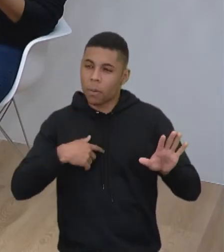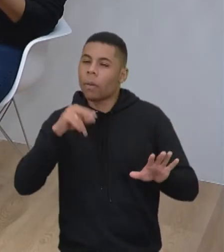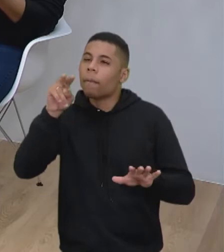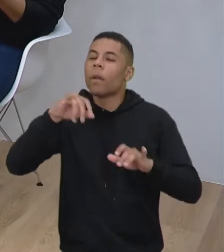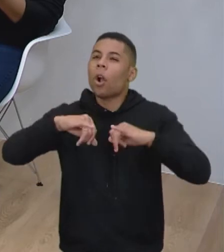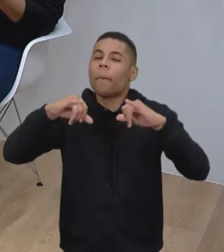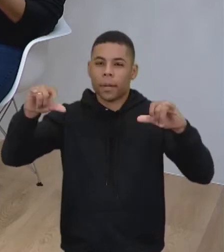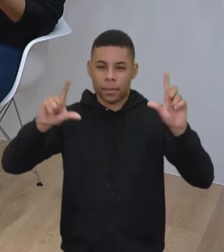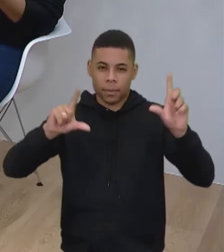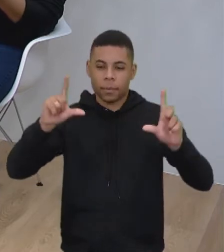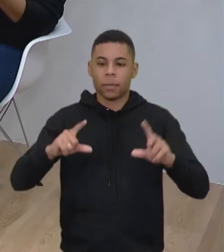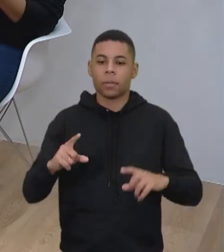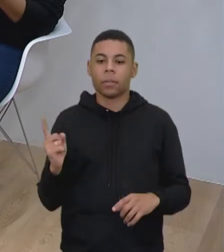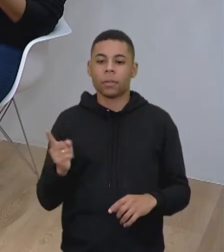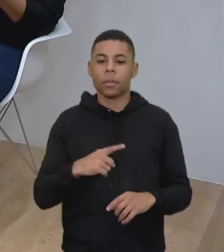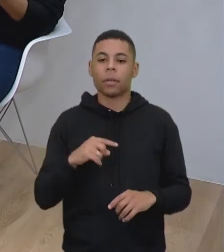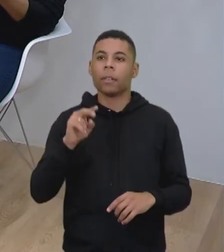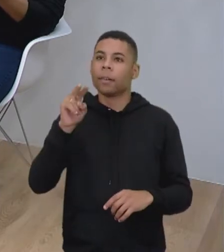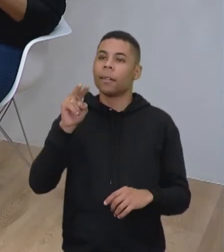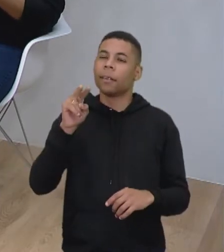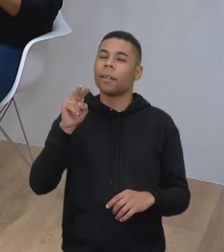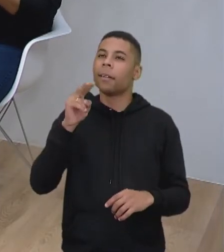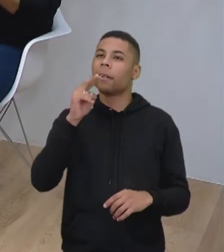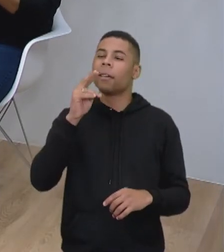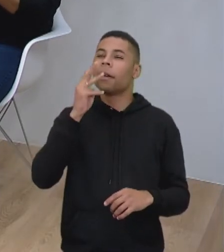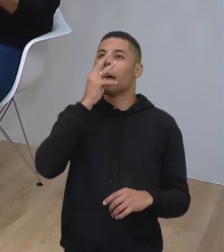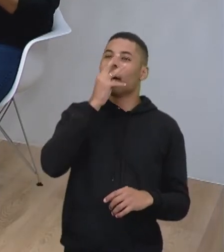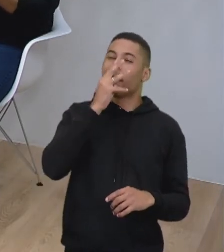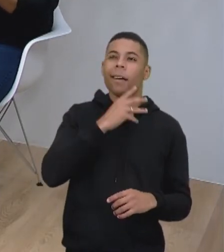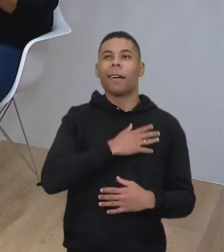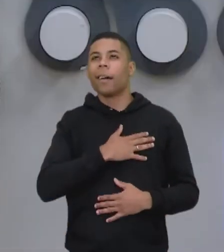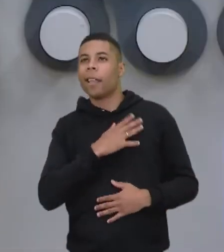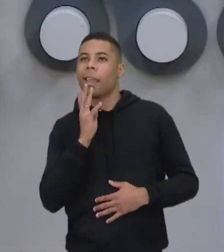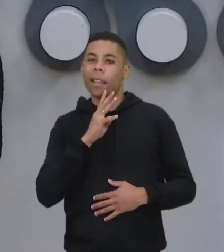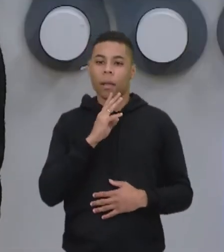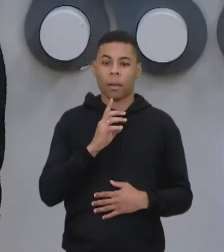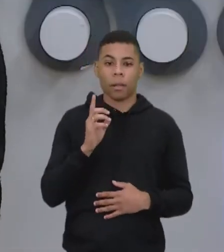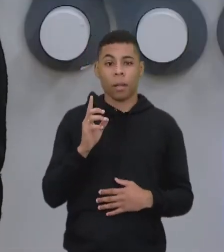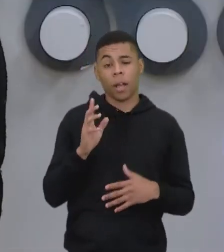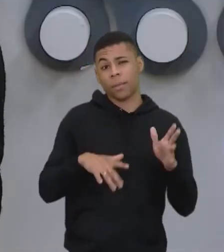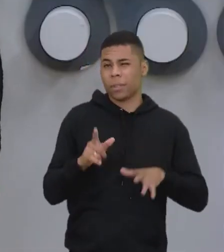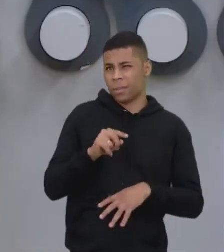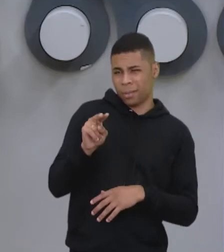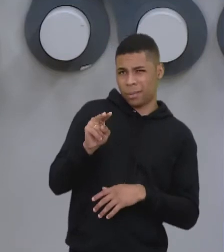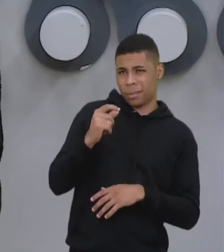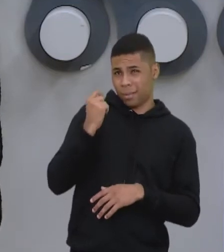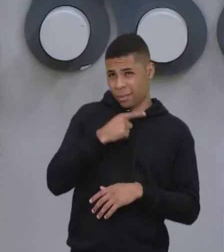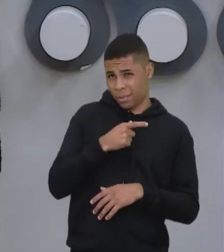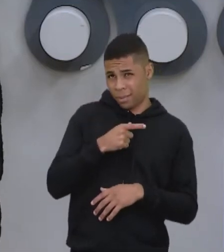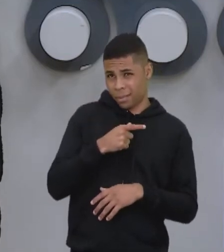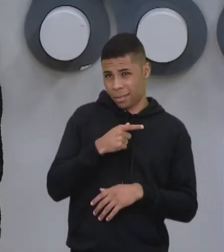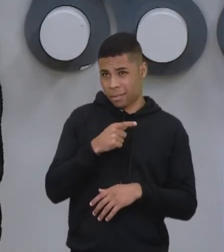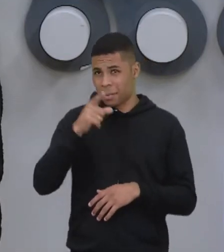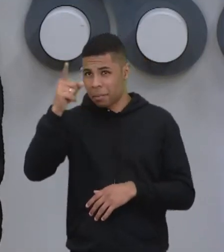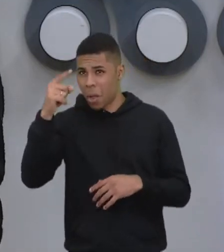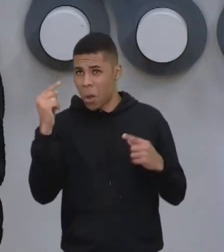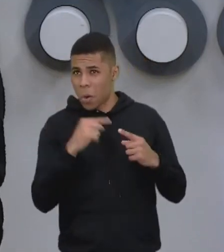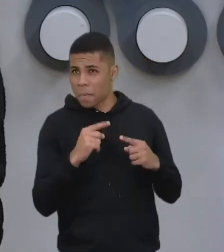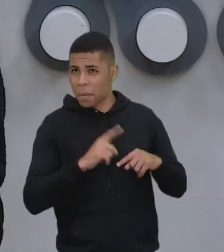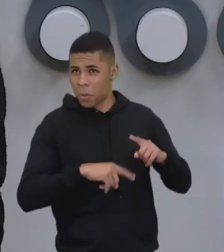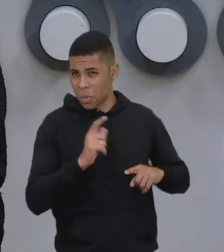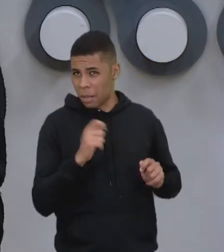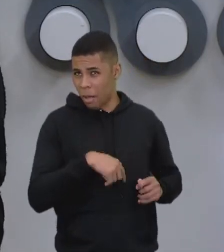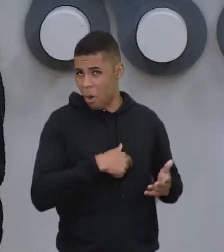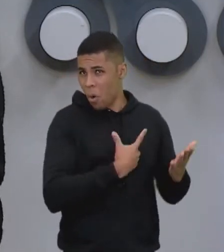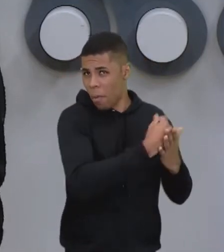tinha essa criticidade, né? Sim. A gente simplesmente verificava se aquilo era engraçado, se era pertinente com o produto, sim, né,